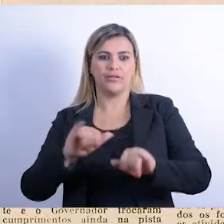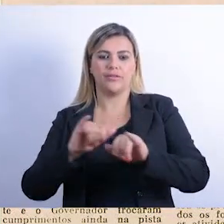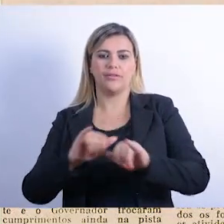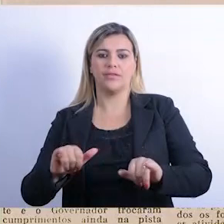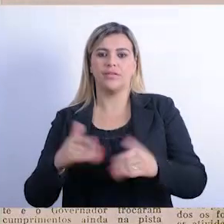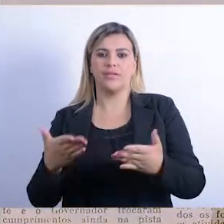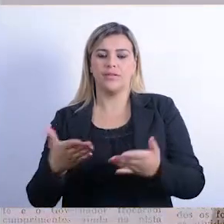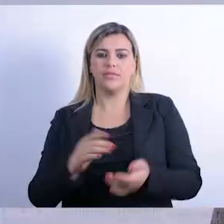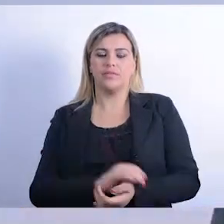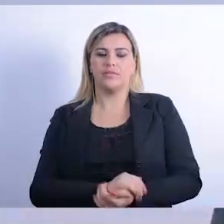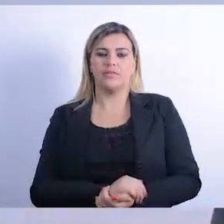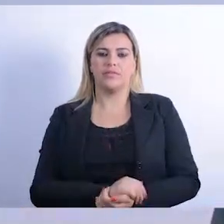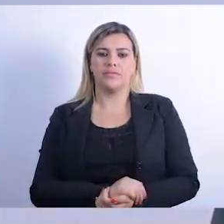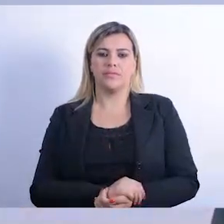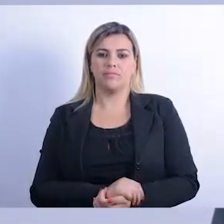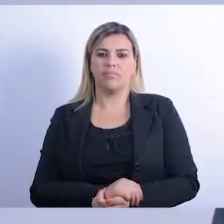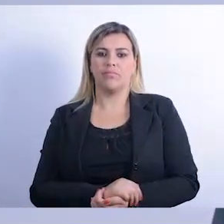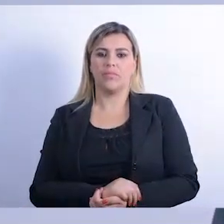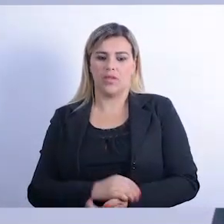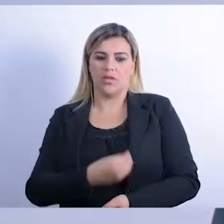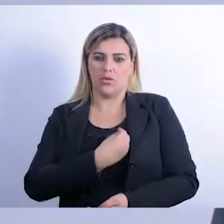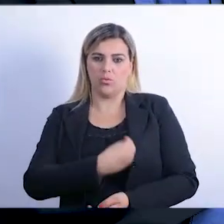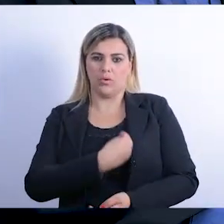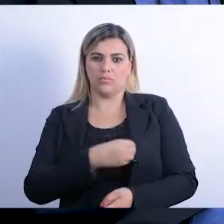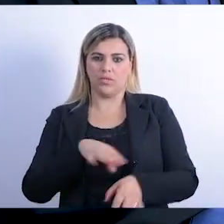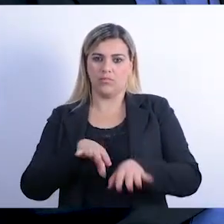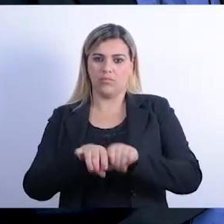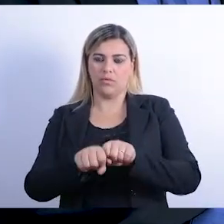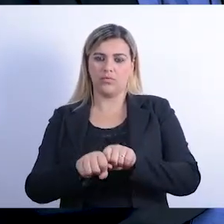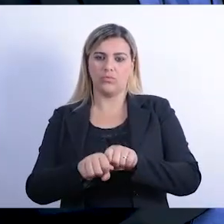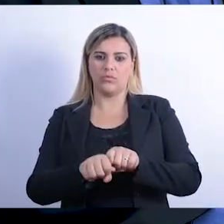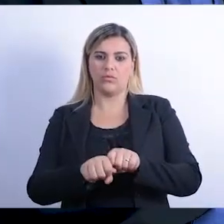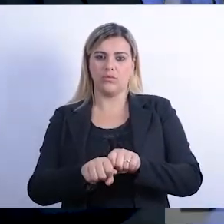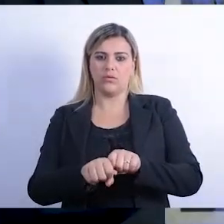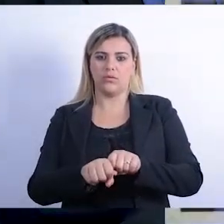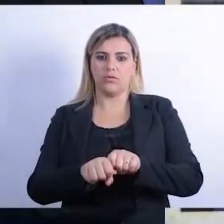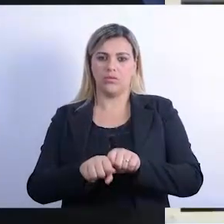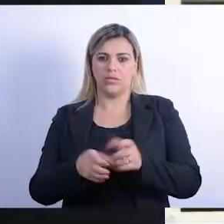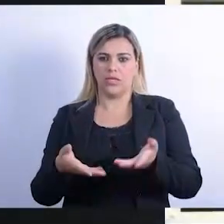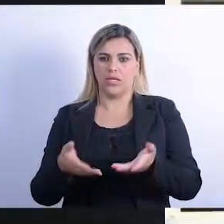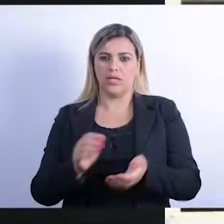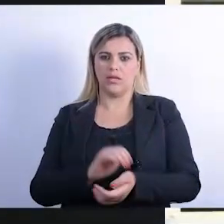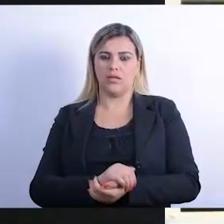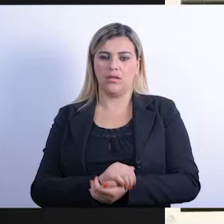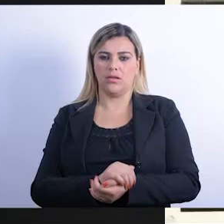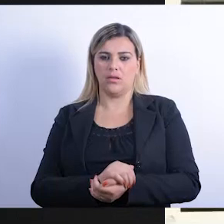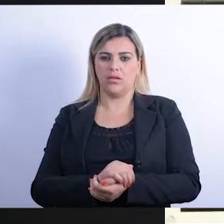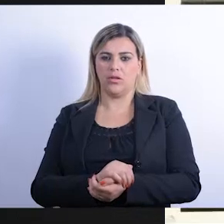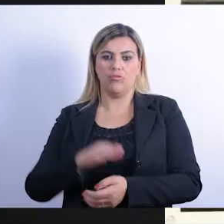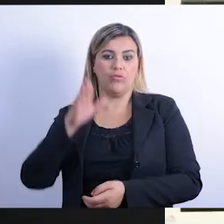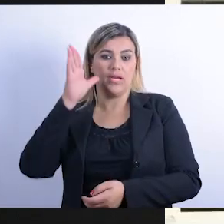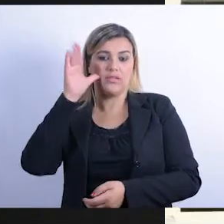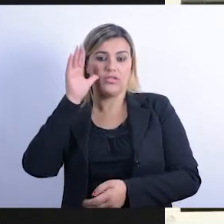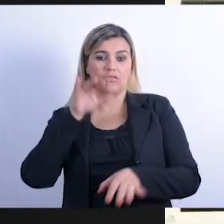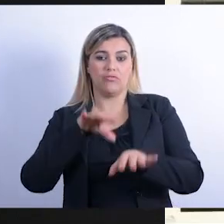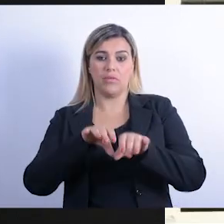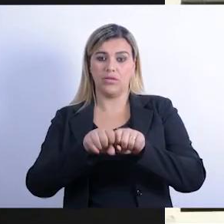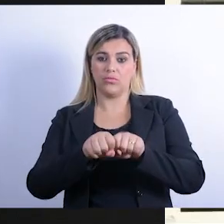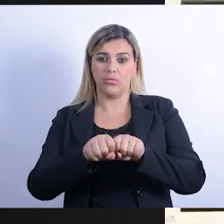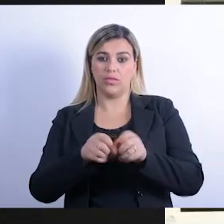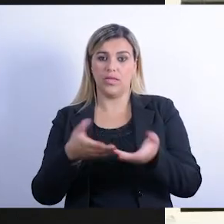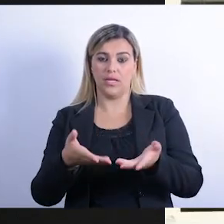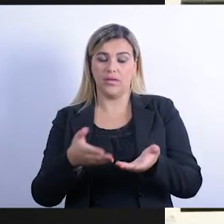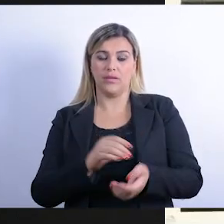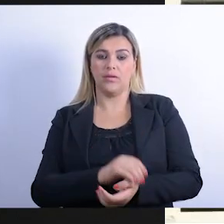mas teve uma cobertura grande. Eu participei da formatura como homenageando, né? Eu fui assistir